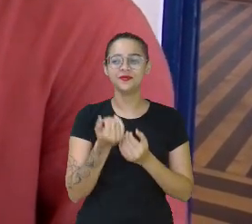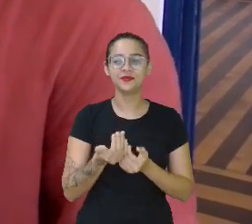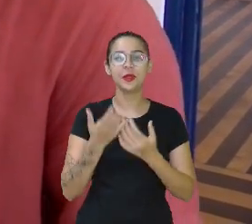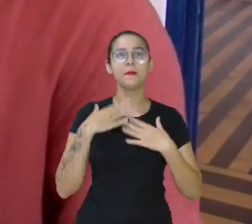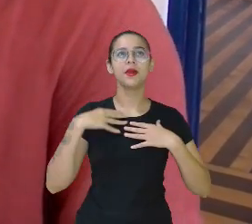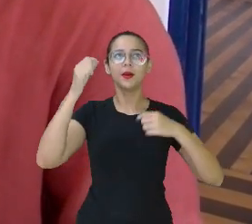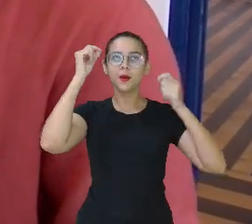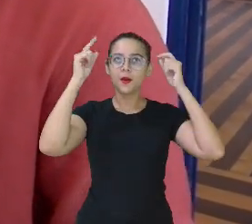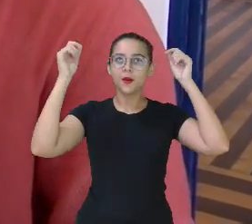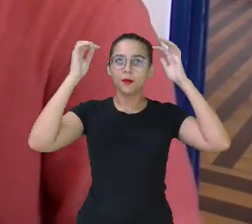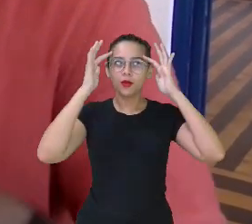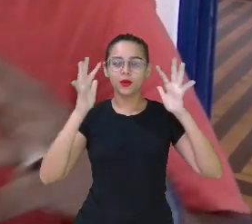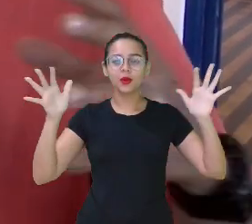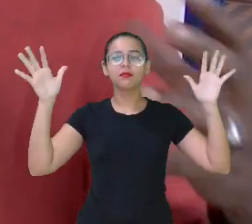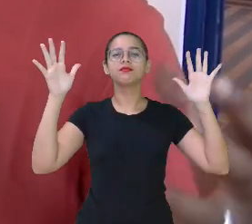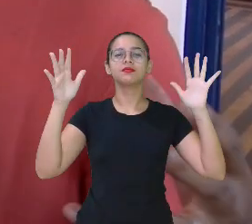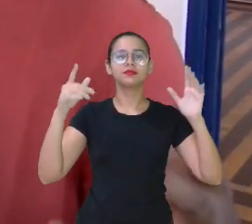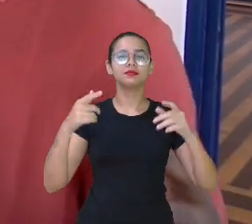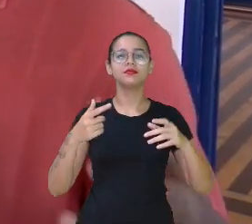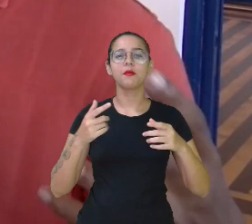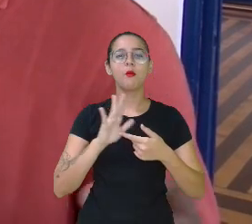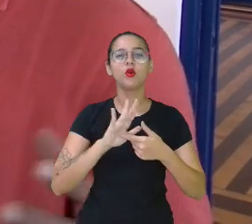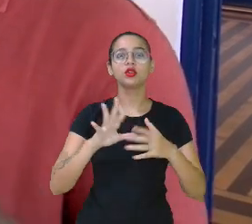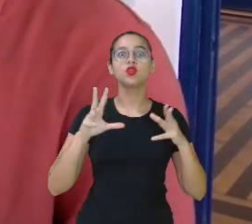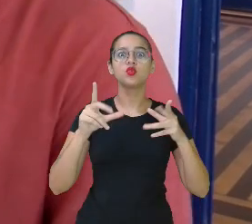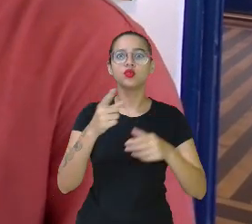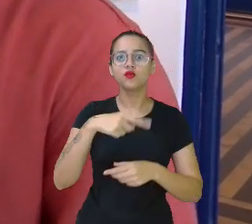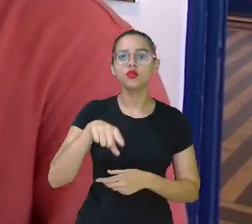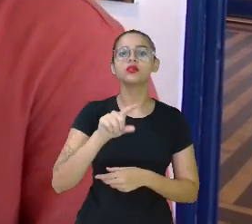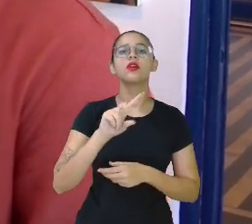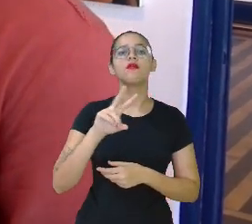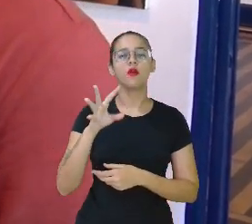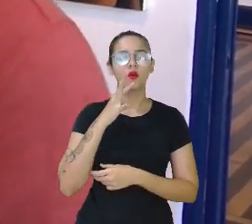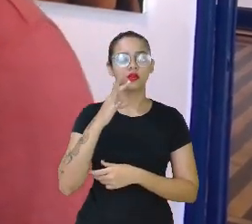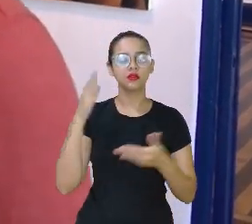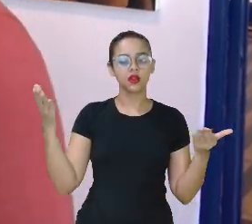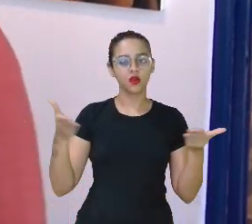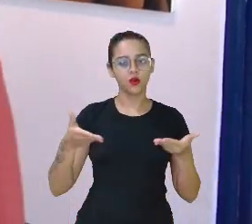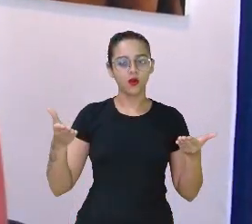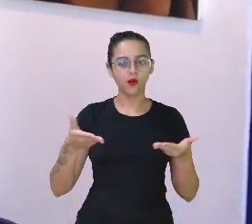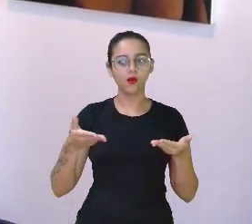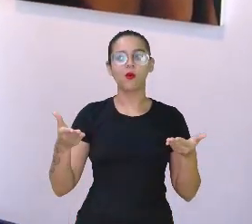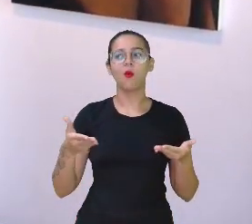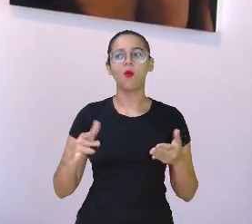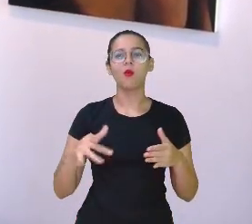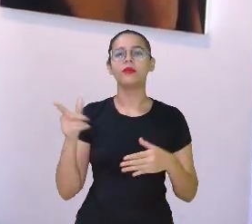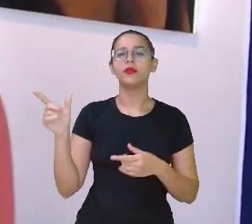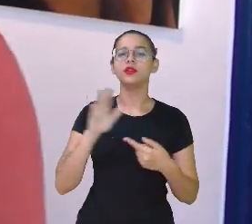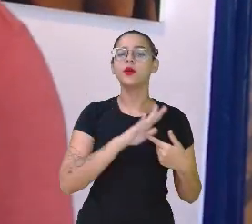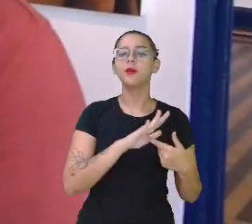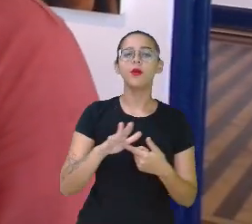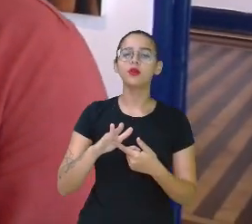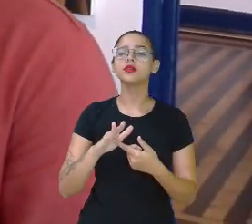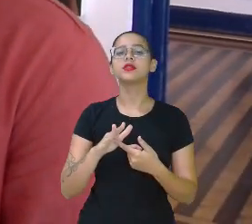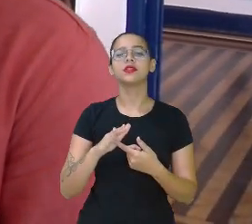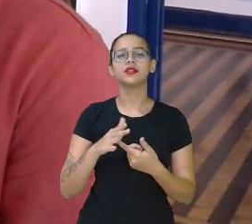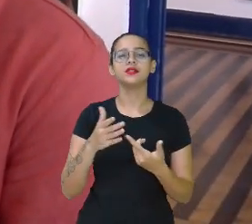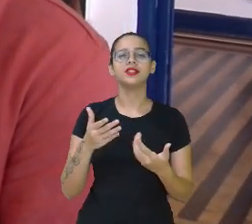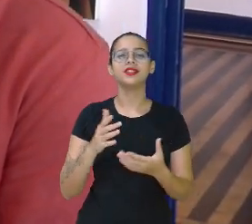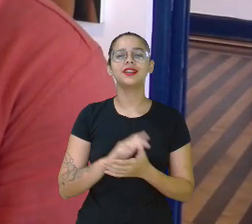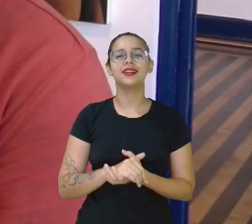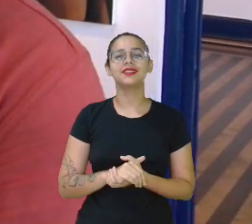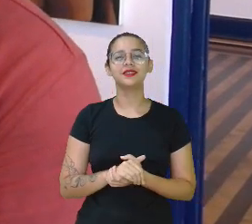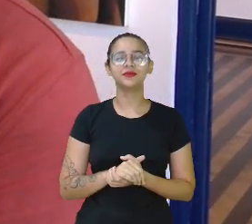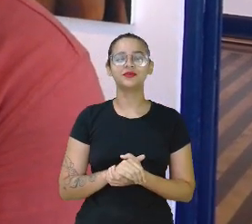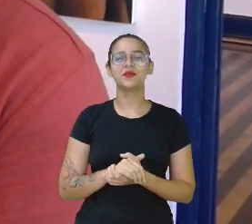criatividade para trazer tudo isso que vocês irão conhecer aqui. Então essa exposição é dedicada ao meu tio Albérico, do bar